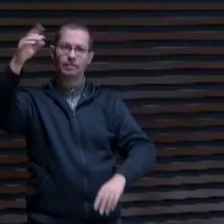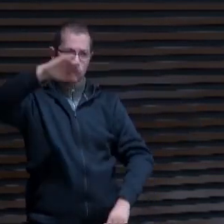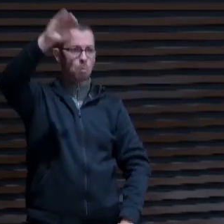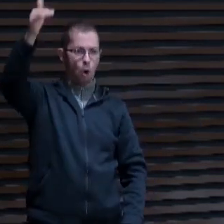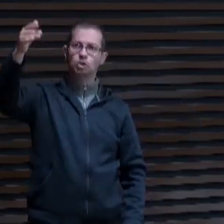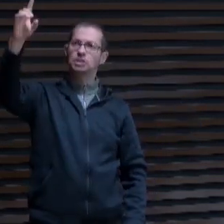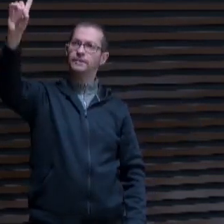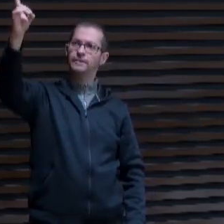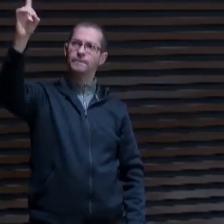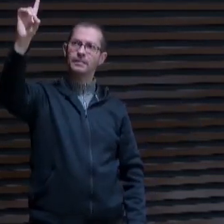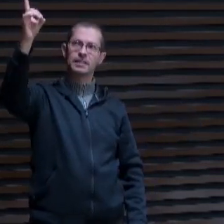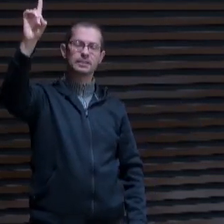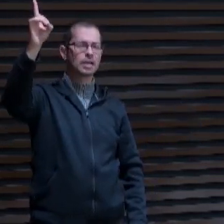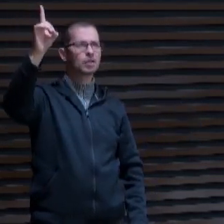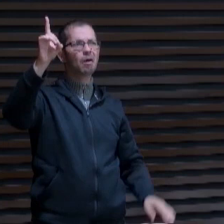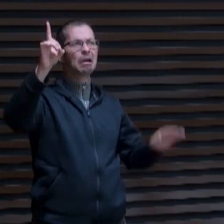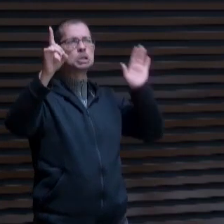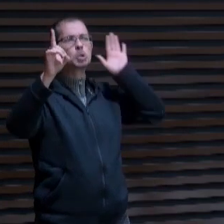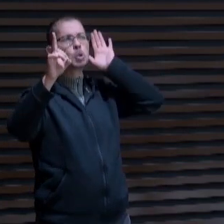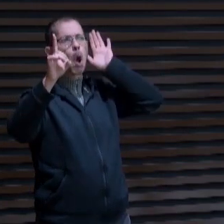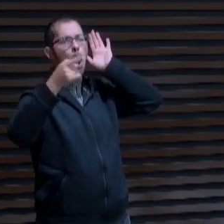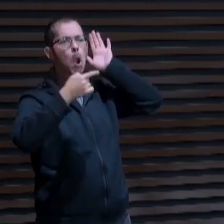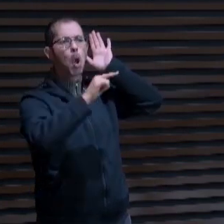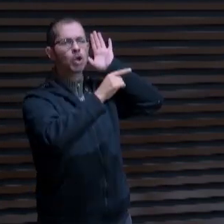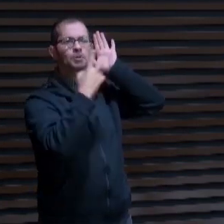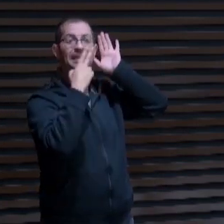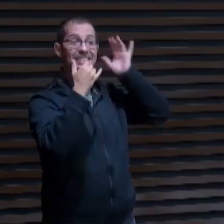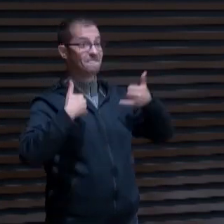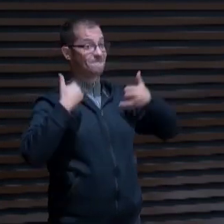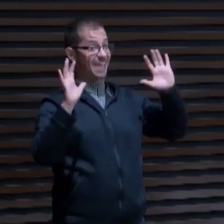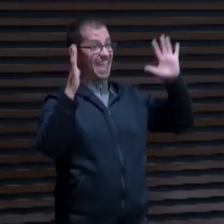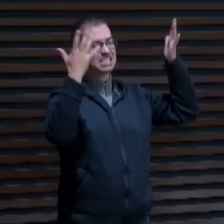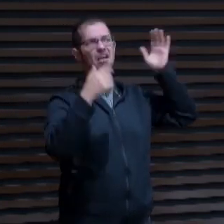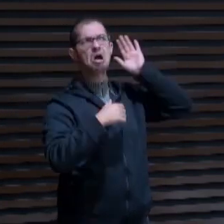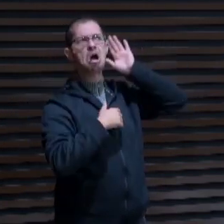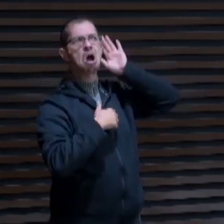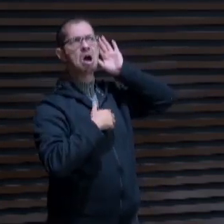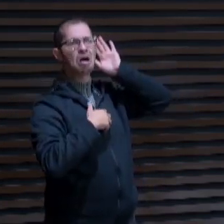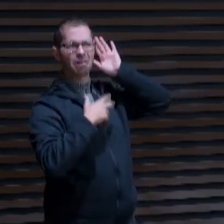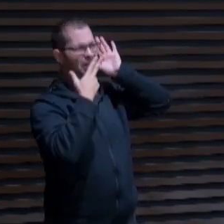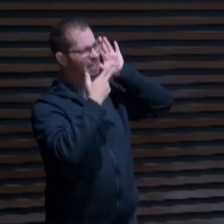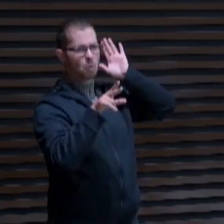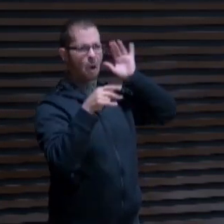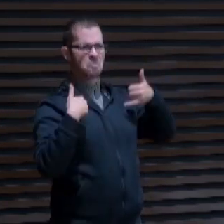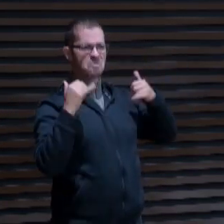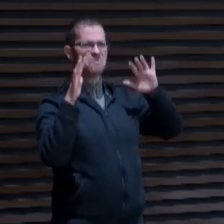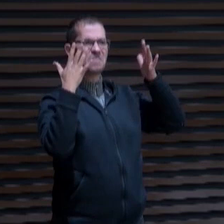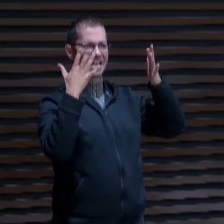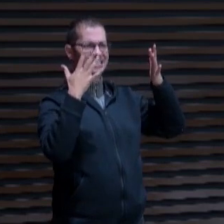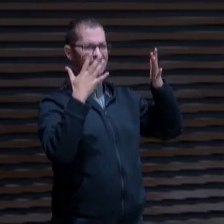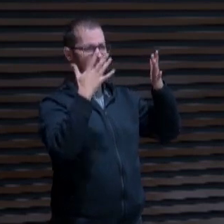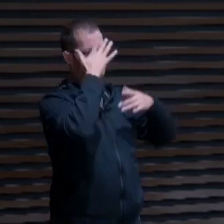fosse um alarido de festa. Mas não era. Era a idolatria do povo, mas de uma idolatria